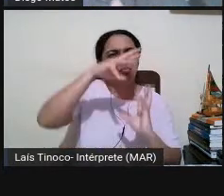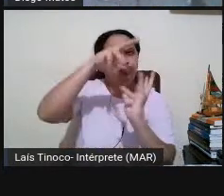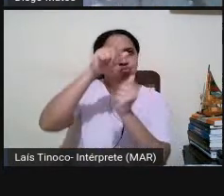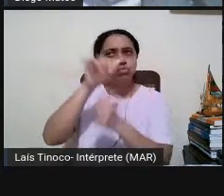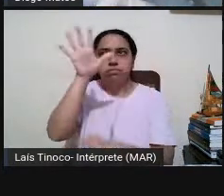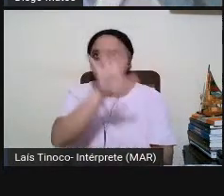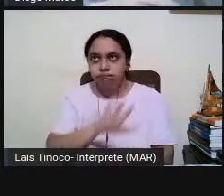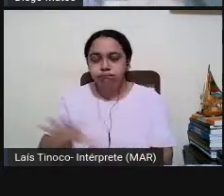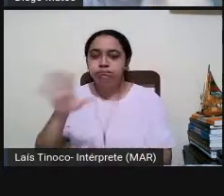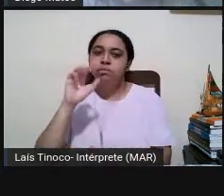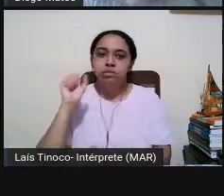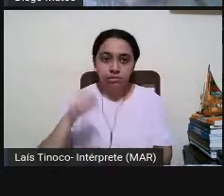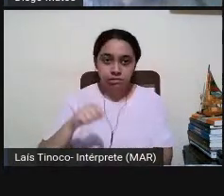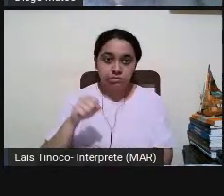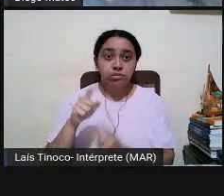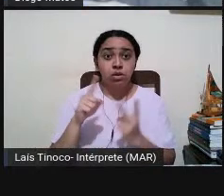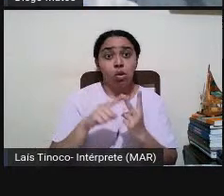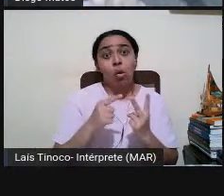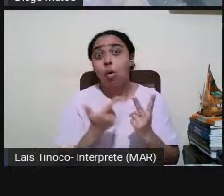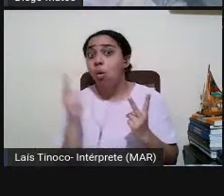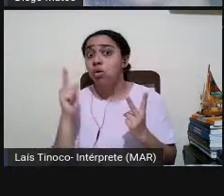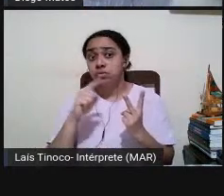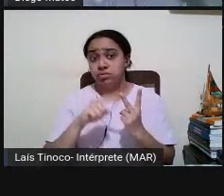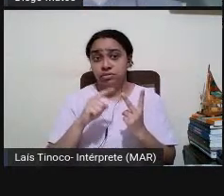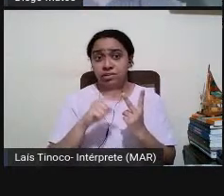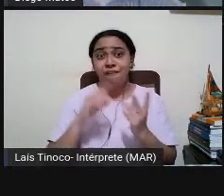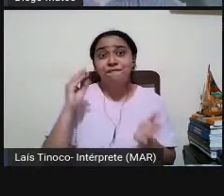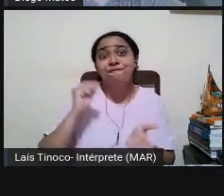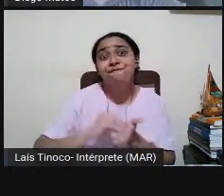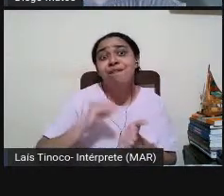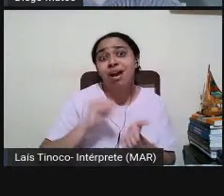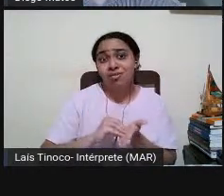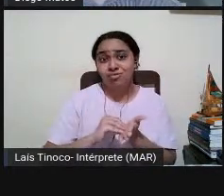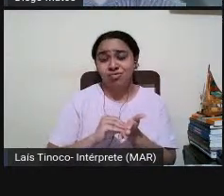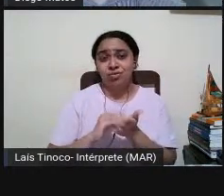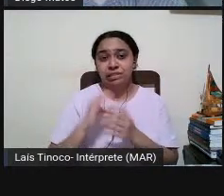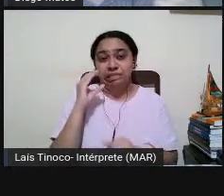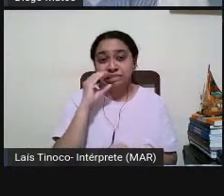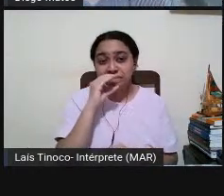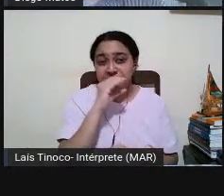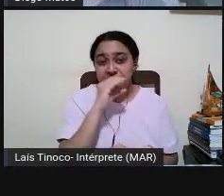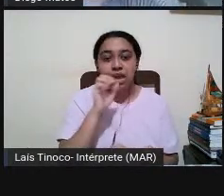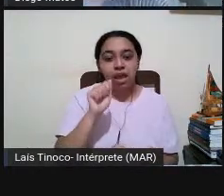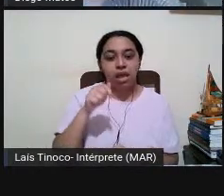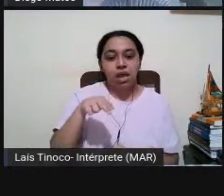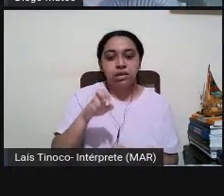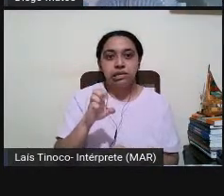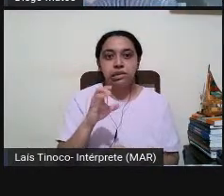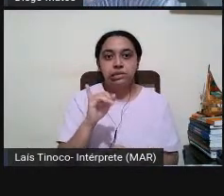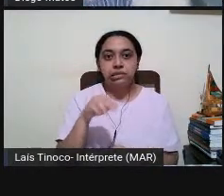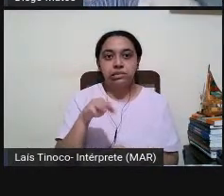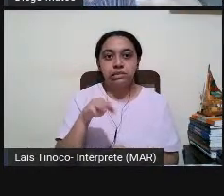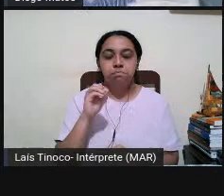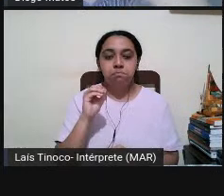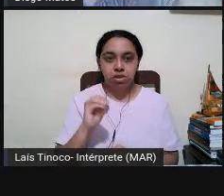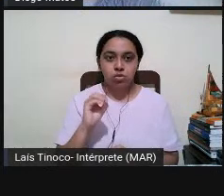fora essa questão também da possibilidade de escassez dele é a questão do aquecimento global tá das mudanças climáticas que eles podem